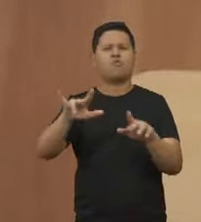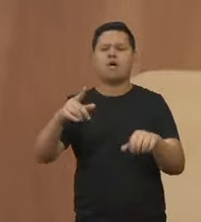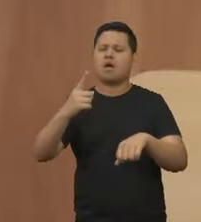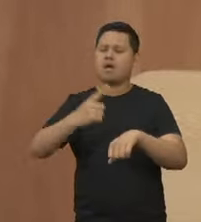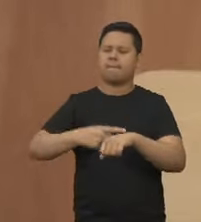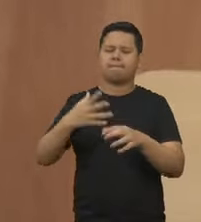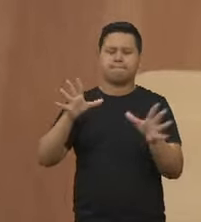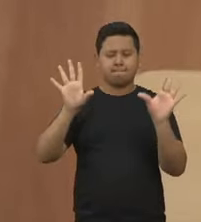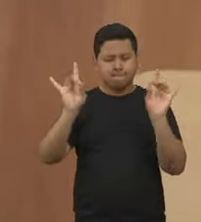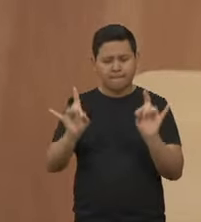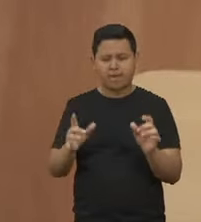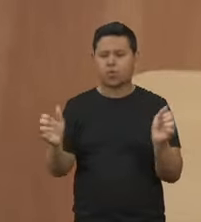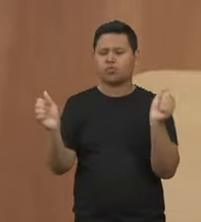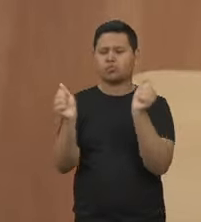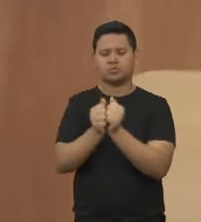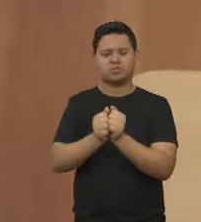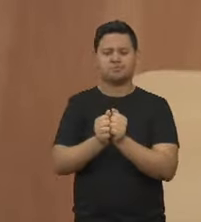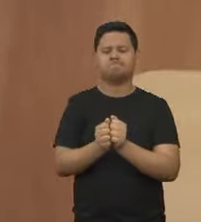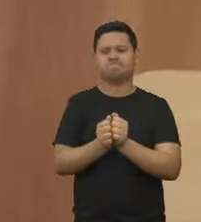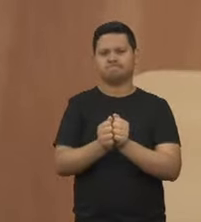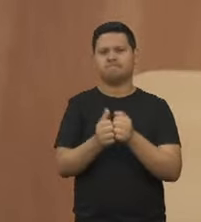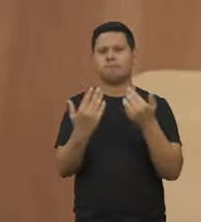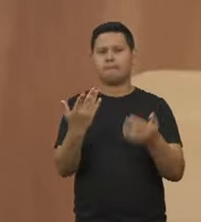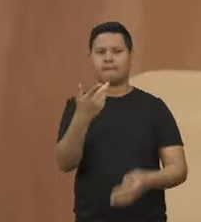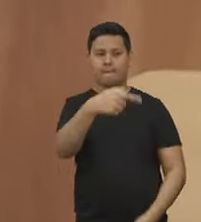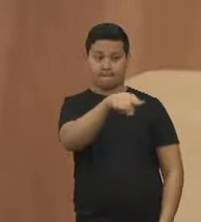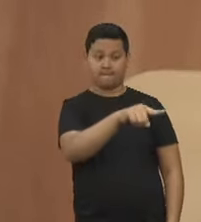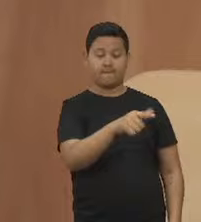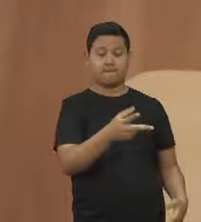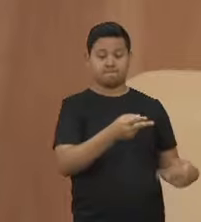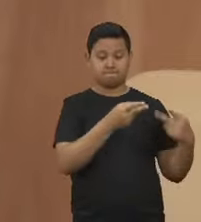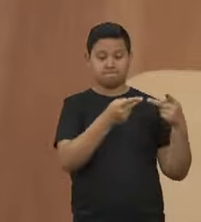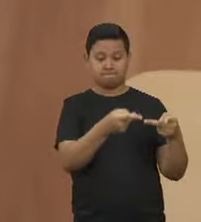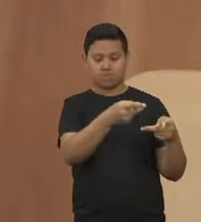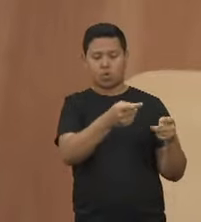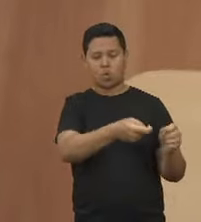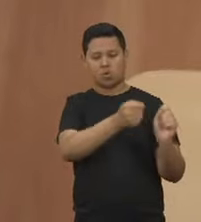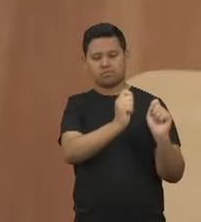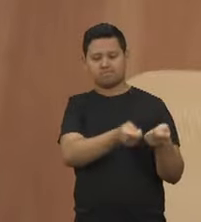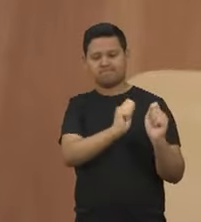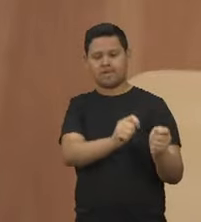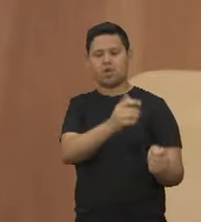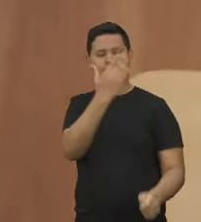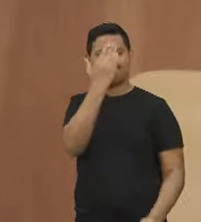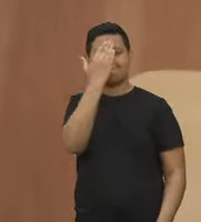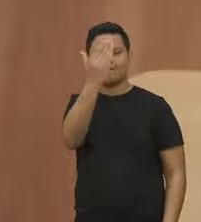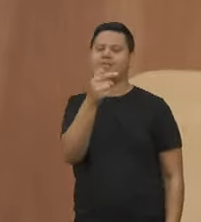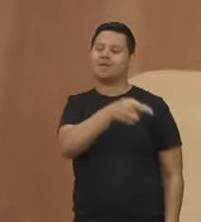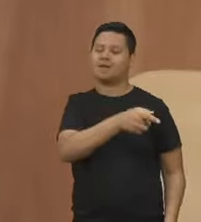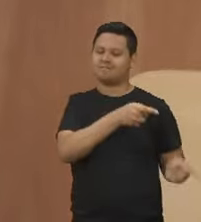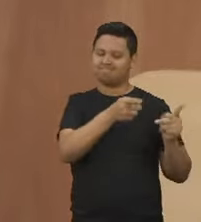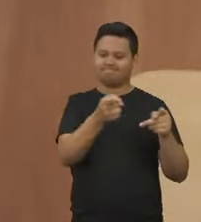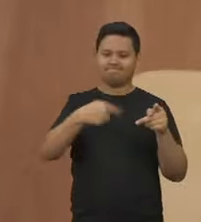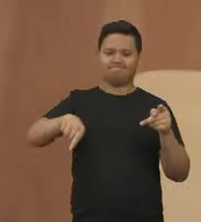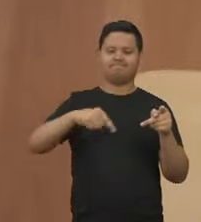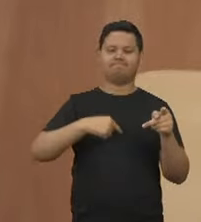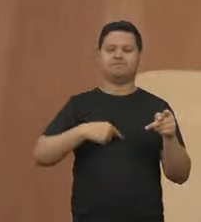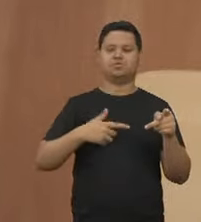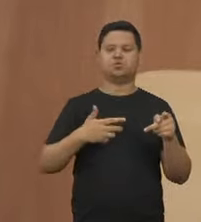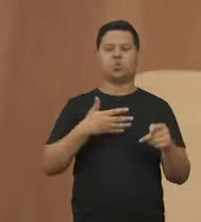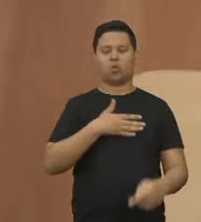aí no mundo do laço. Então, a vocês que aqui estão, charreteiros, muito obrigado pela presença e saiba que nós pensamos